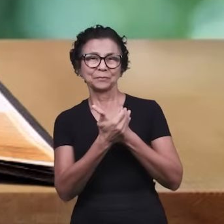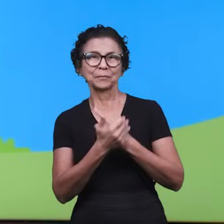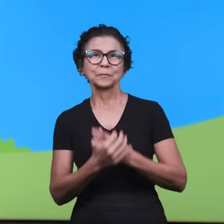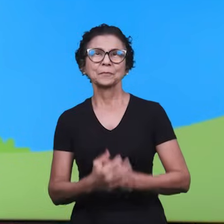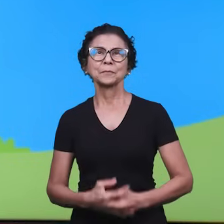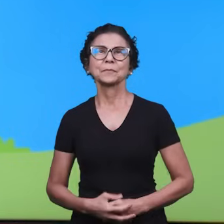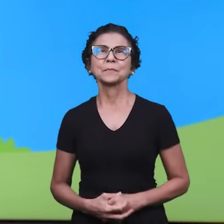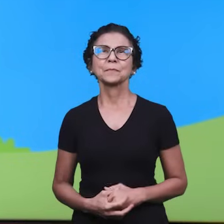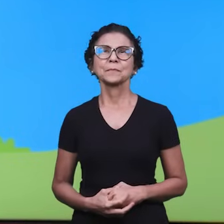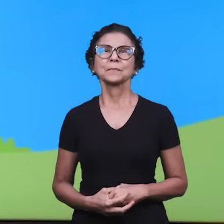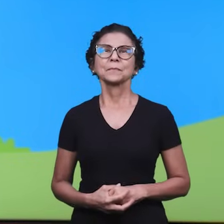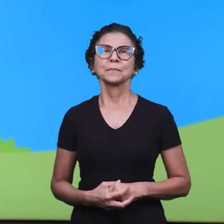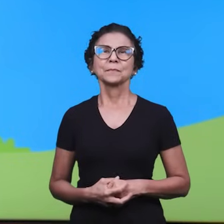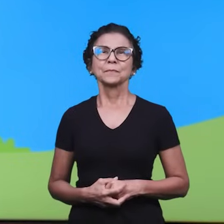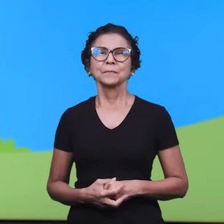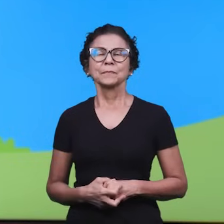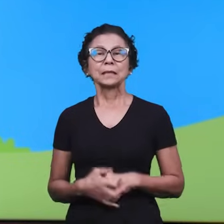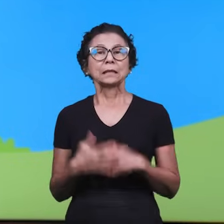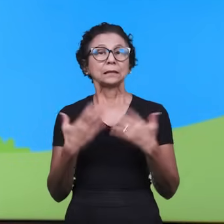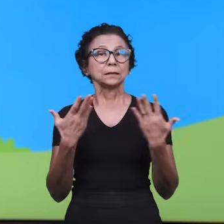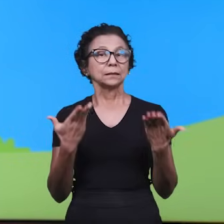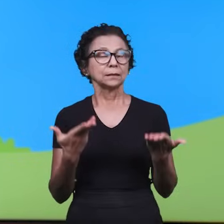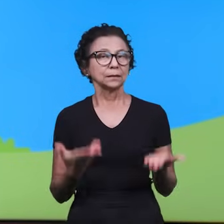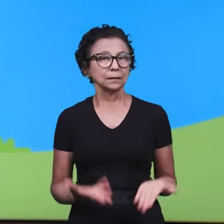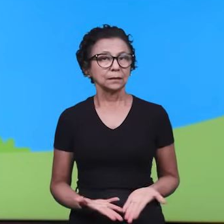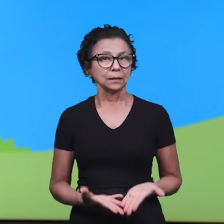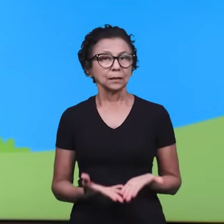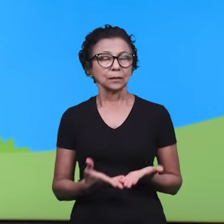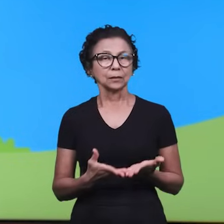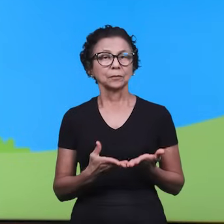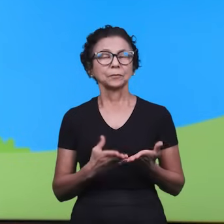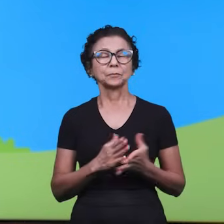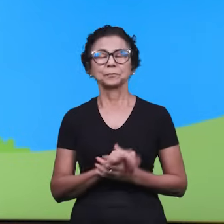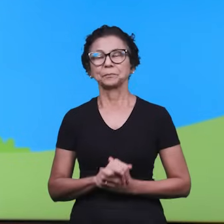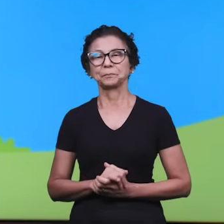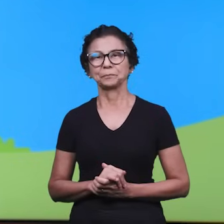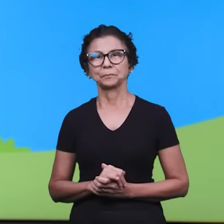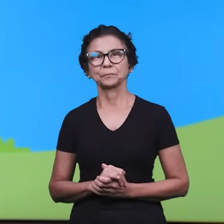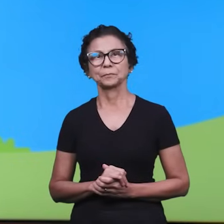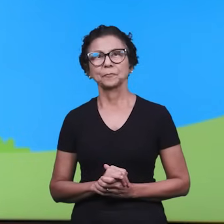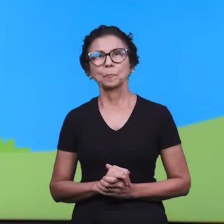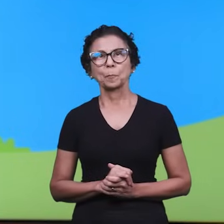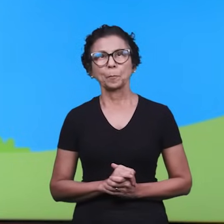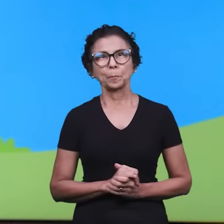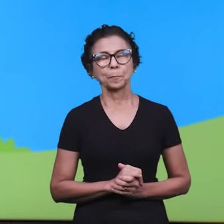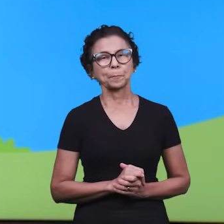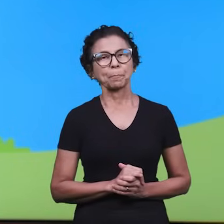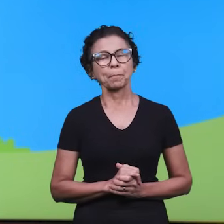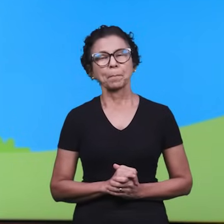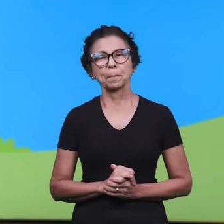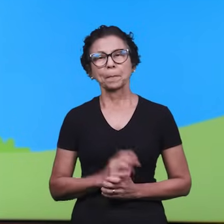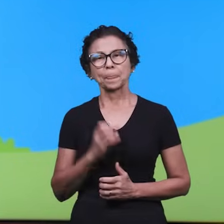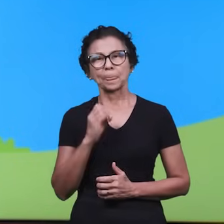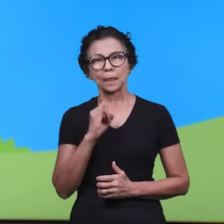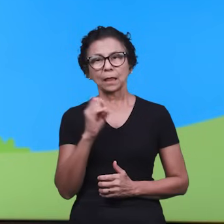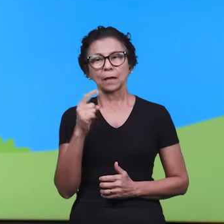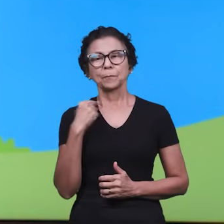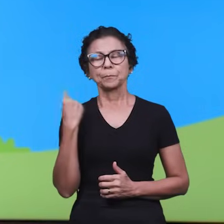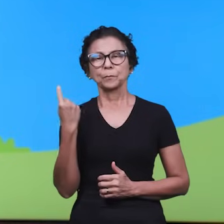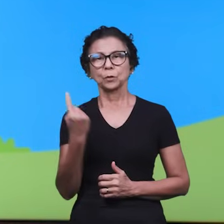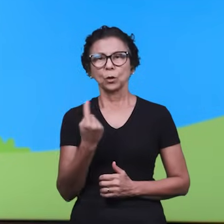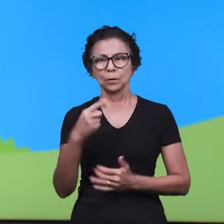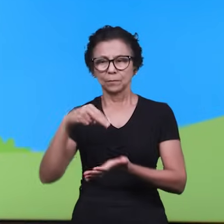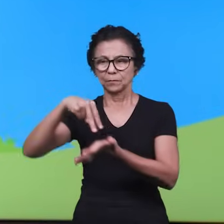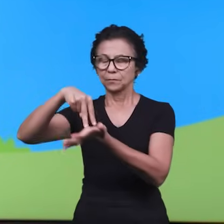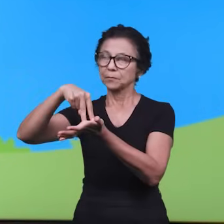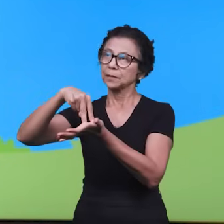queridos, vamos concluir guardando o seguinte no nosso coração. Se nós